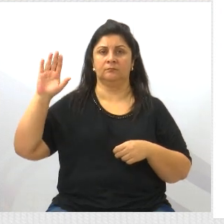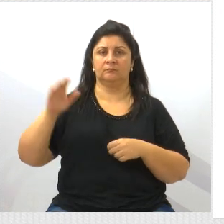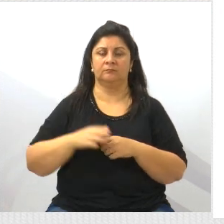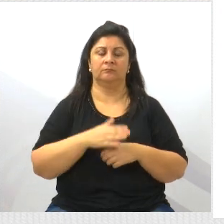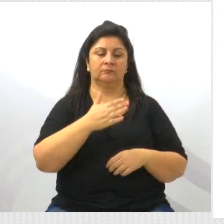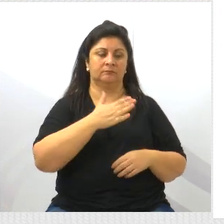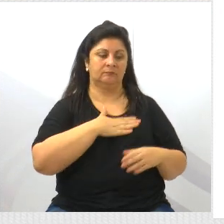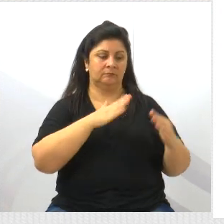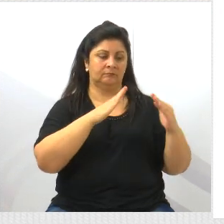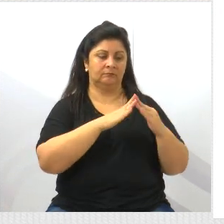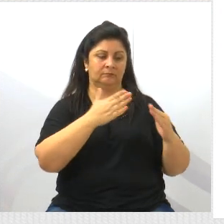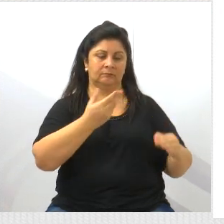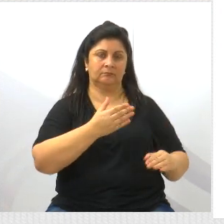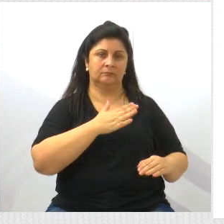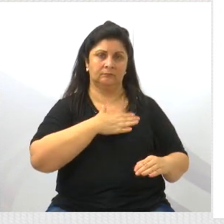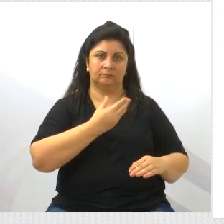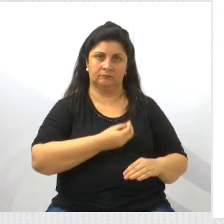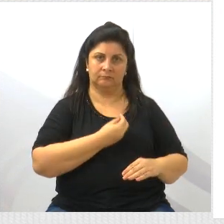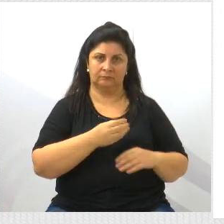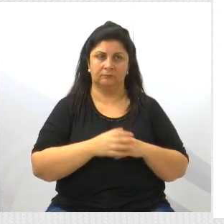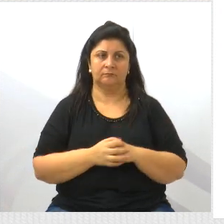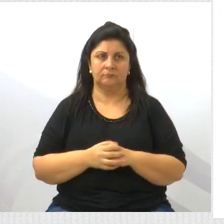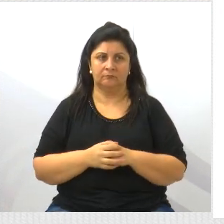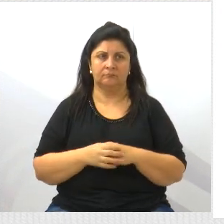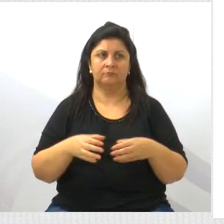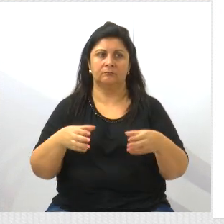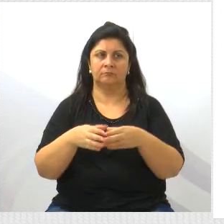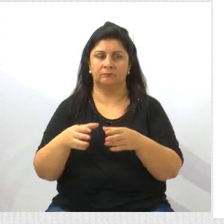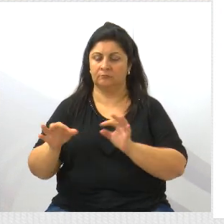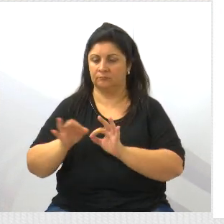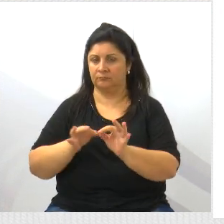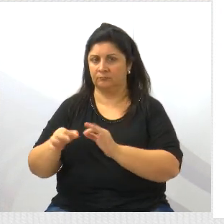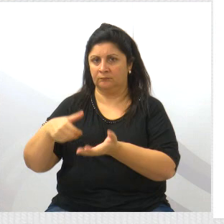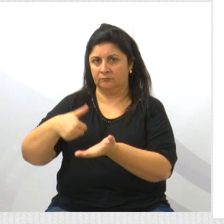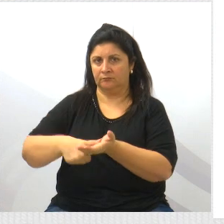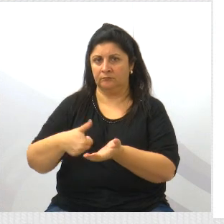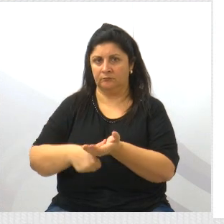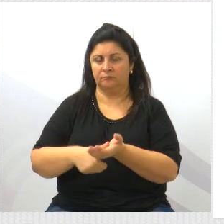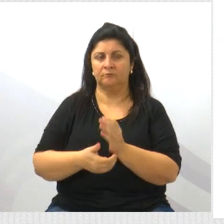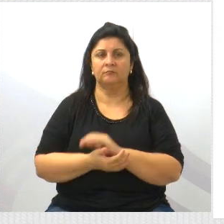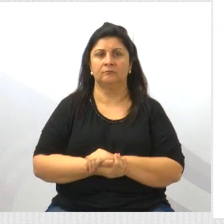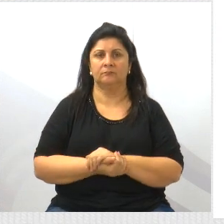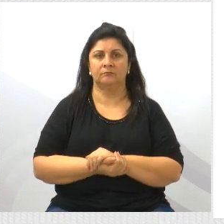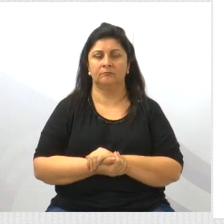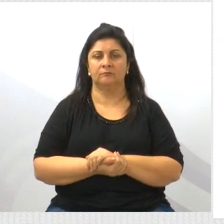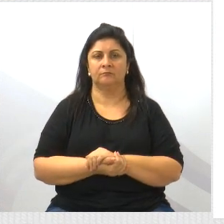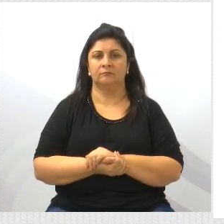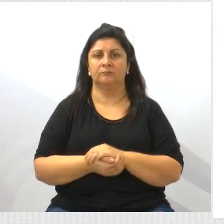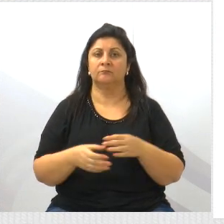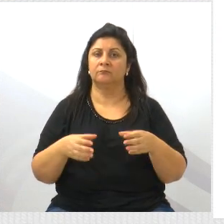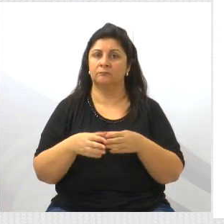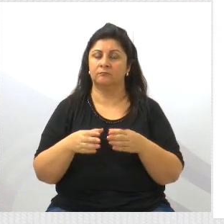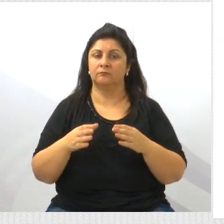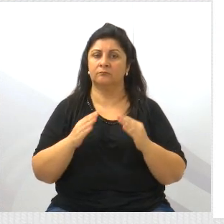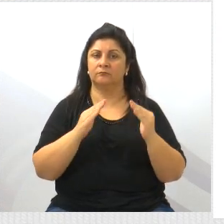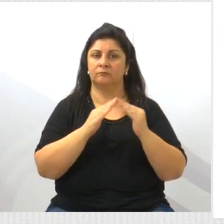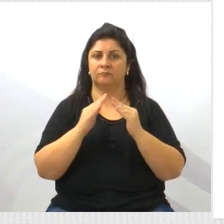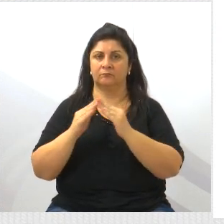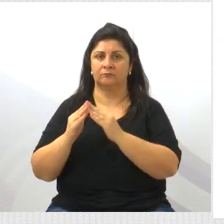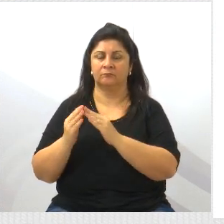Vida, regularização fundiária, bairros que estejam em processo de regularização e associação de moradores.